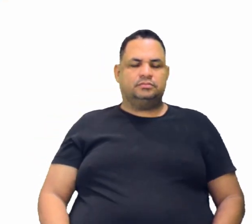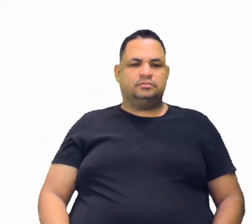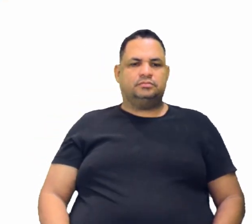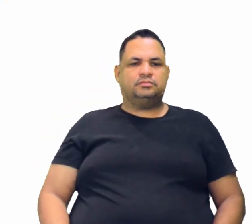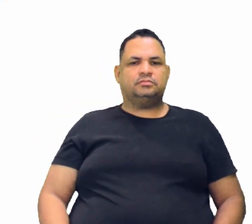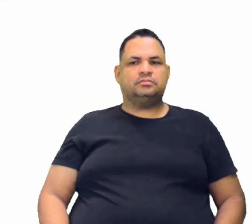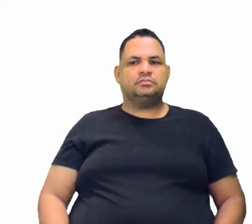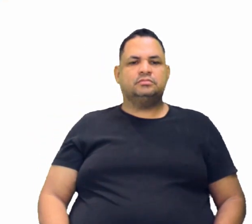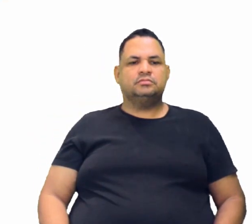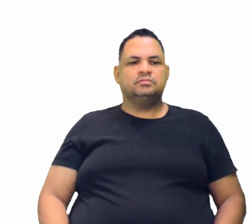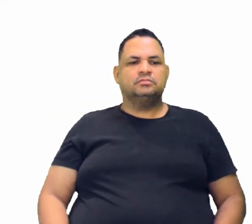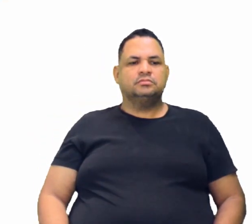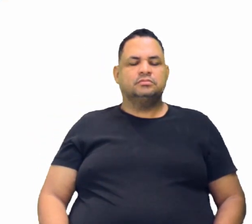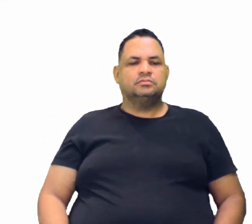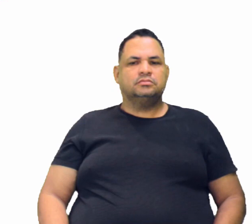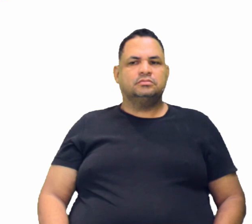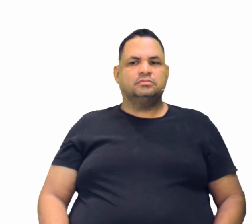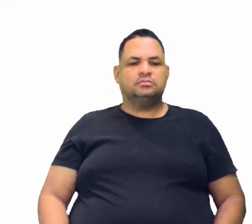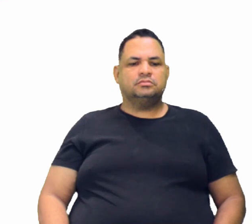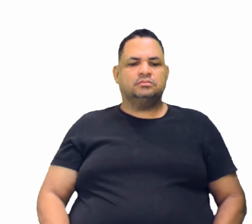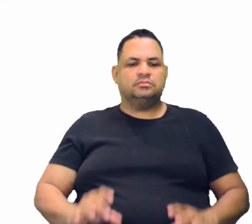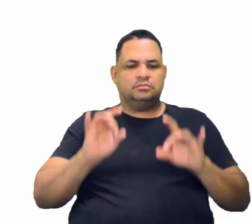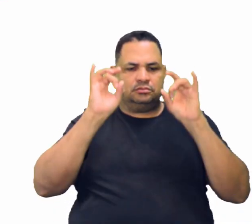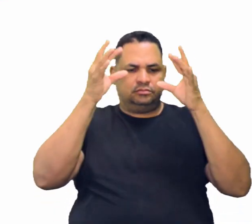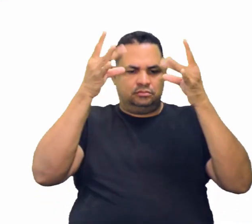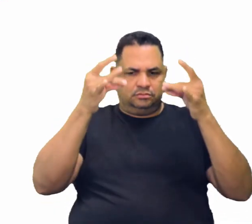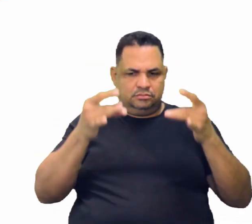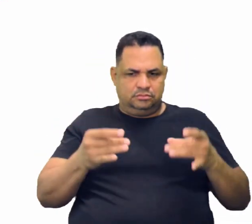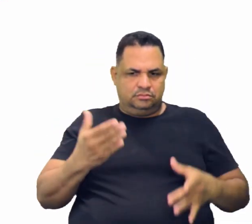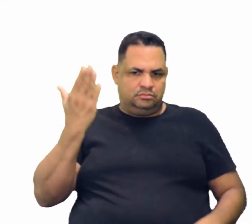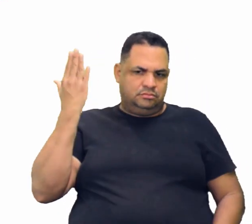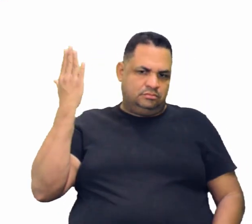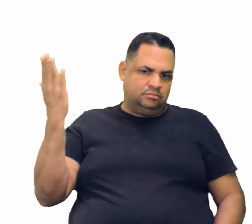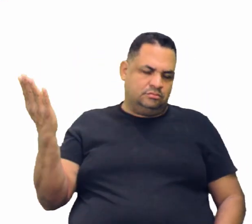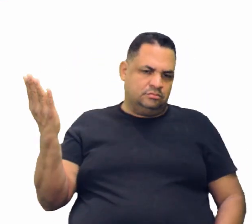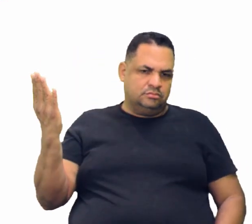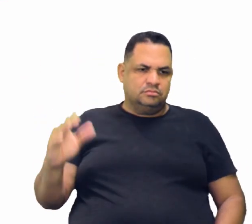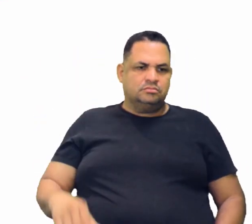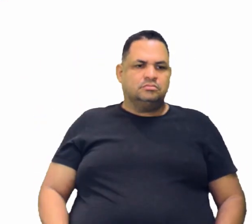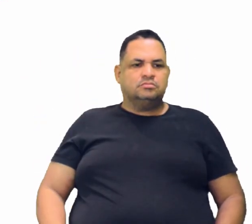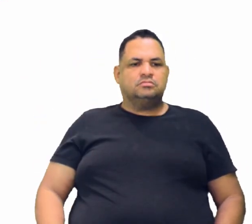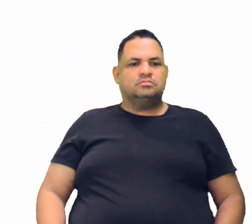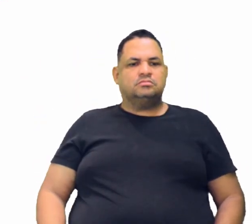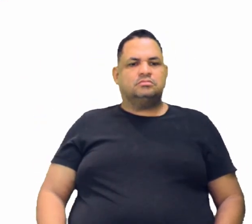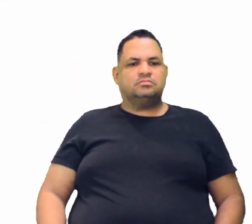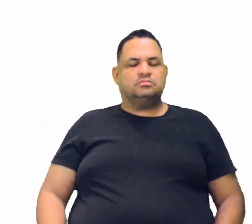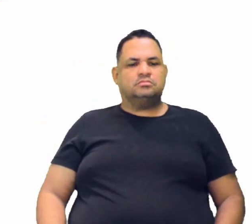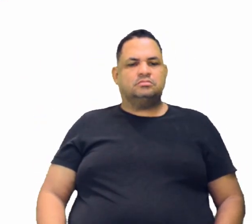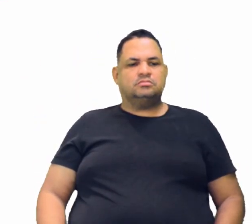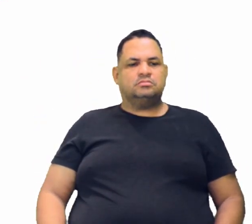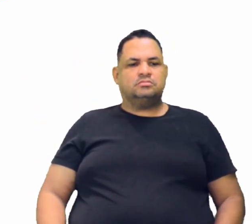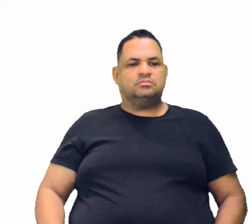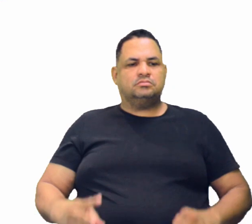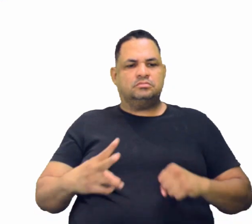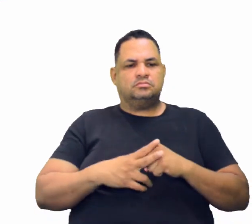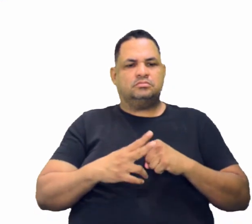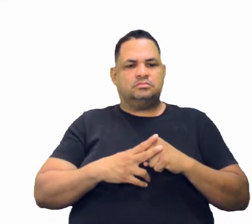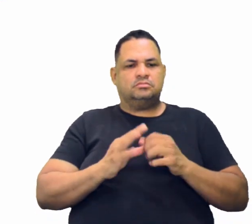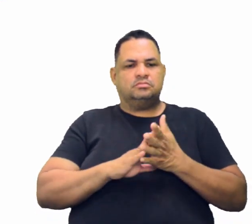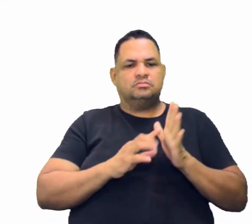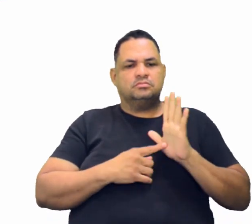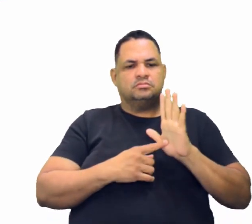Então, vamos lá aqui, ó. Aqui bem detalhado para vocês, tá bom? Faz 20 anos que estive aqui. O verbo fazer